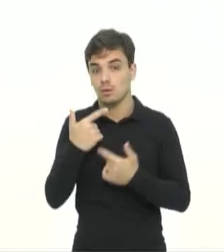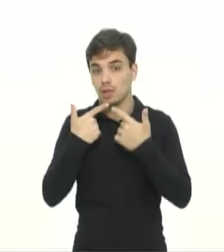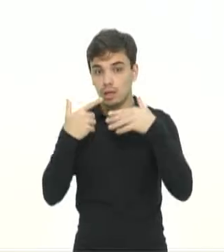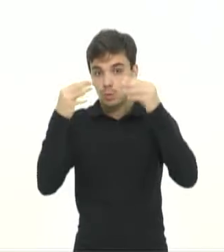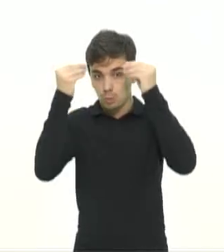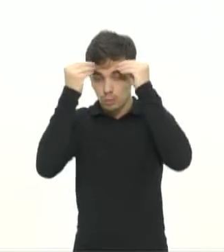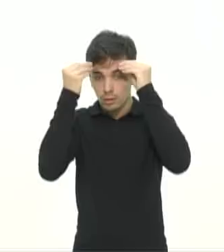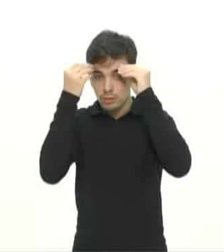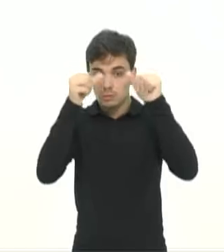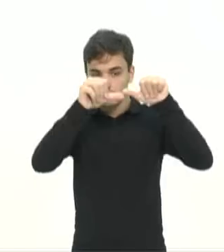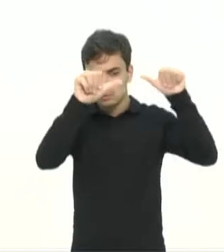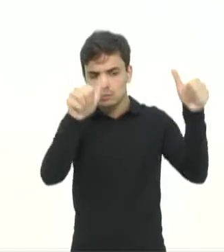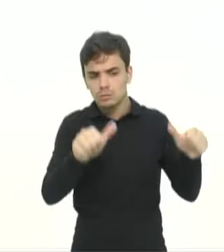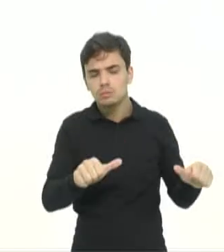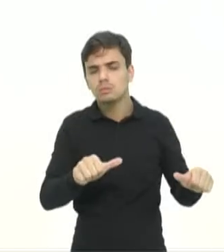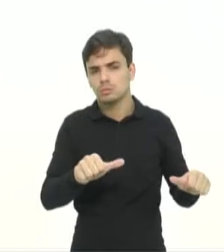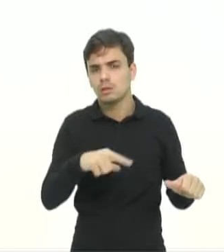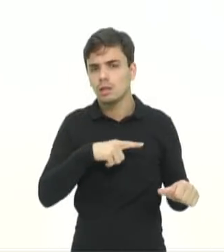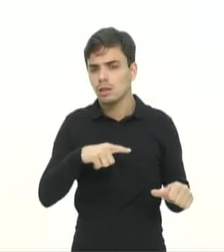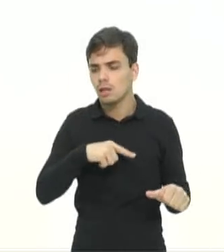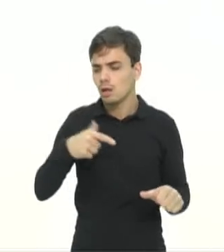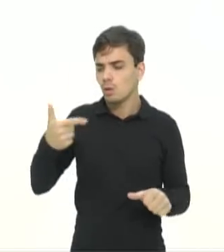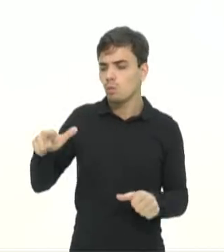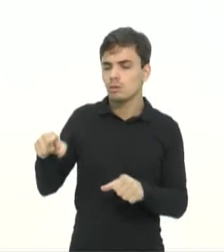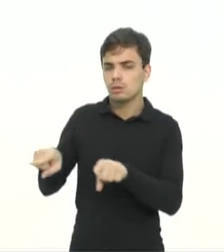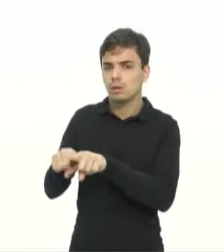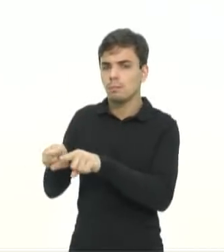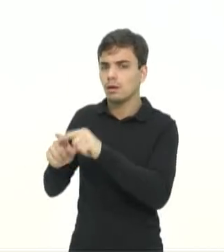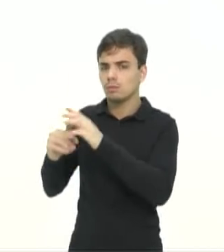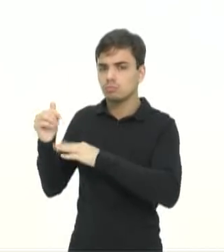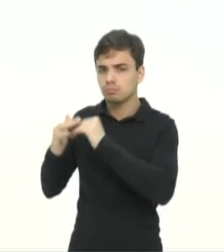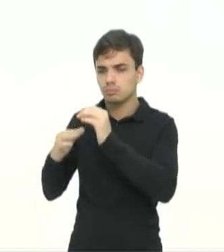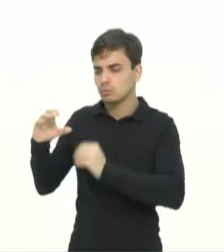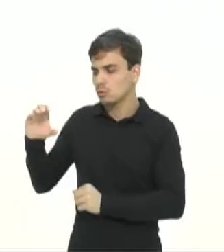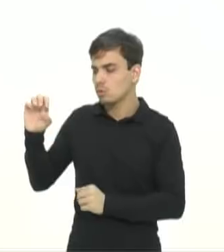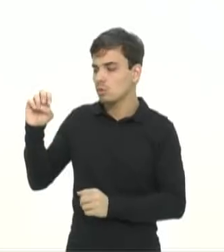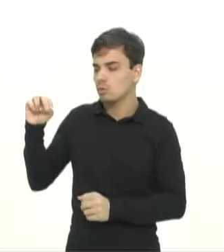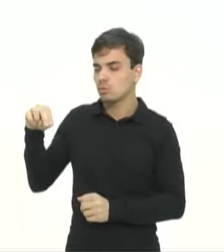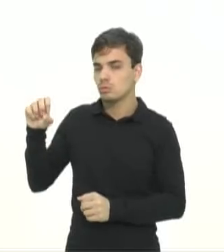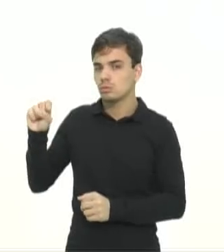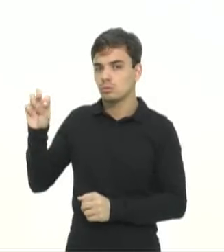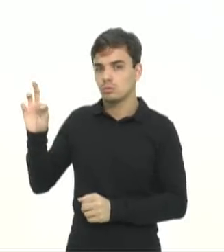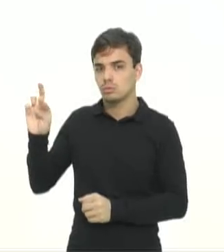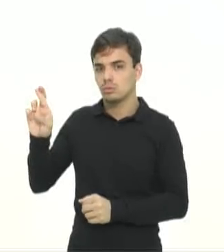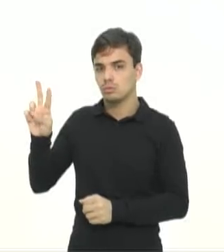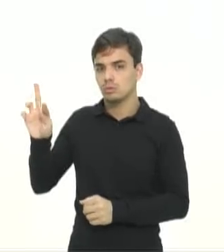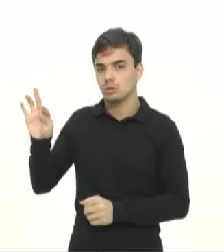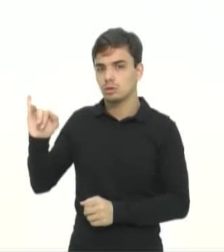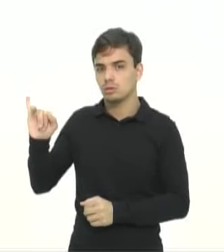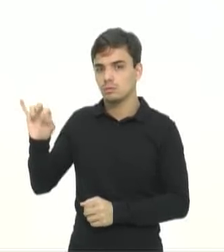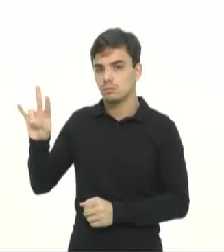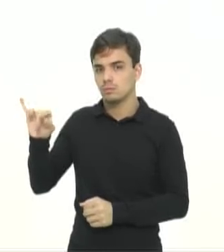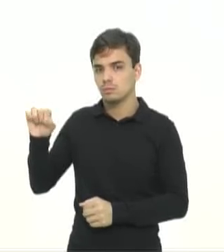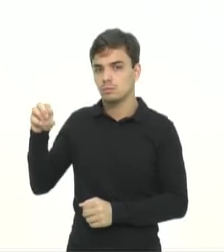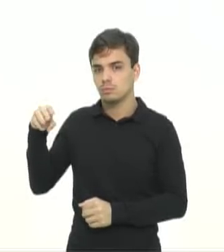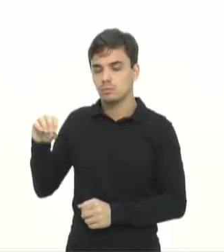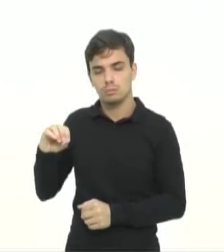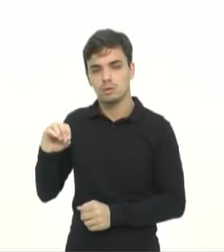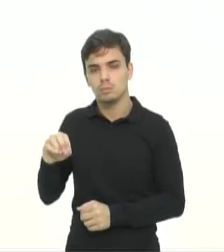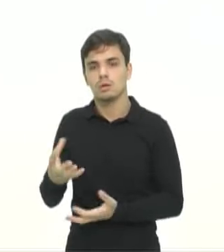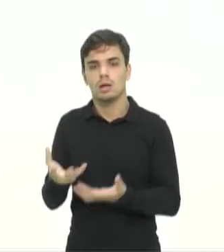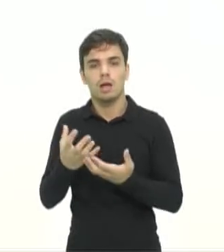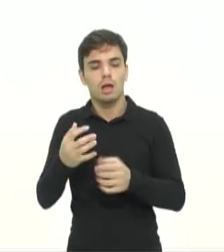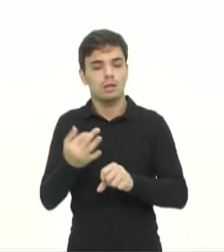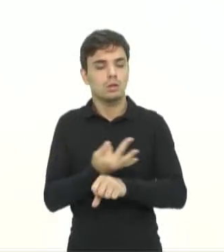além dessas tendências, houve o construtivismo, a busca por novos suportes para construir as